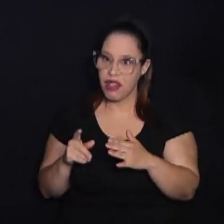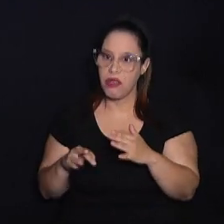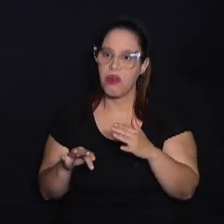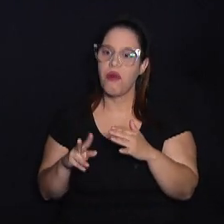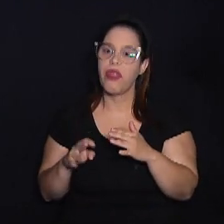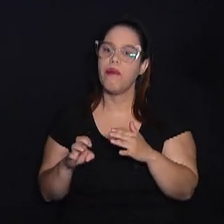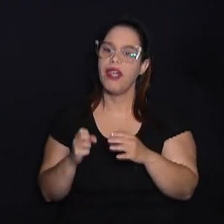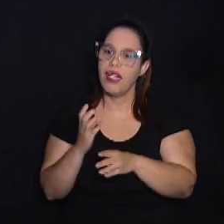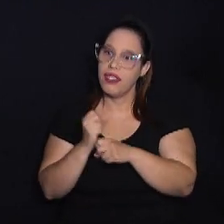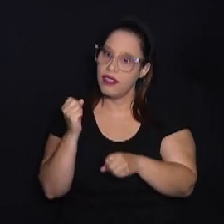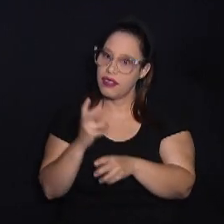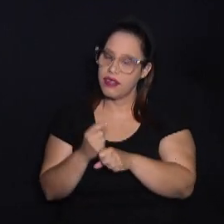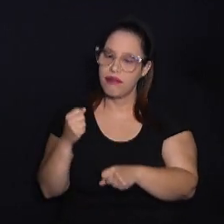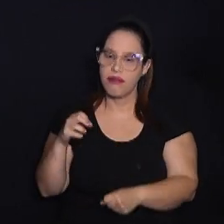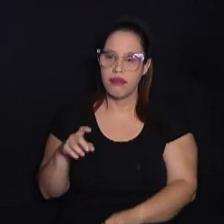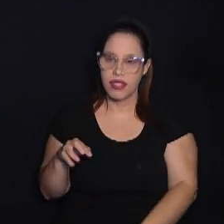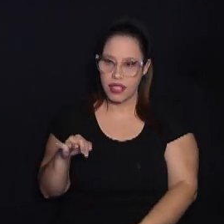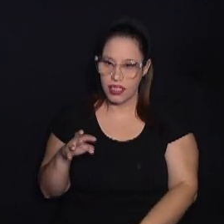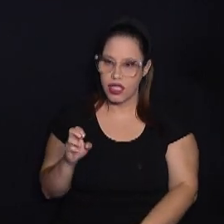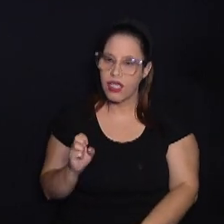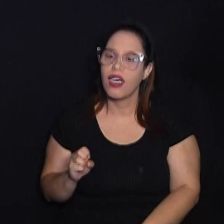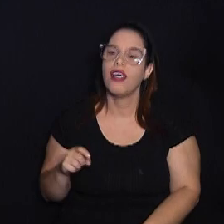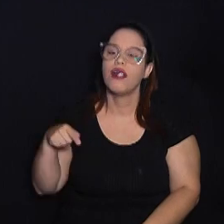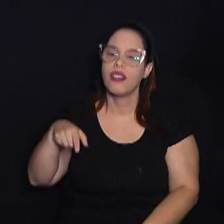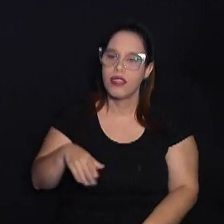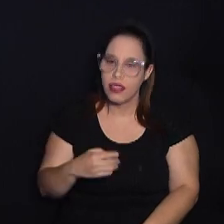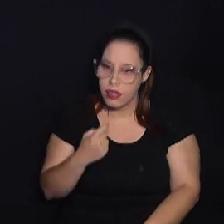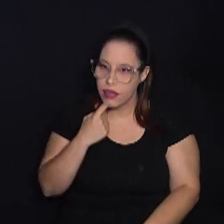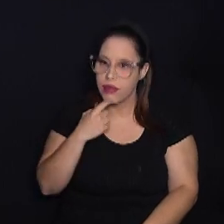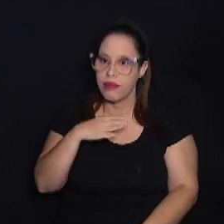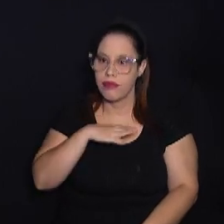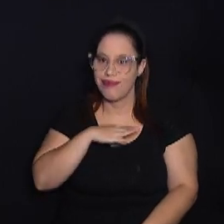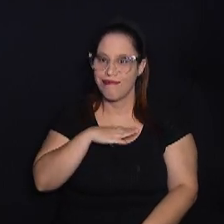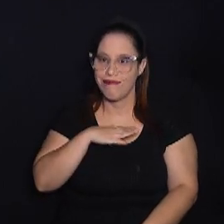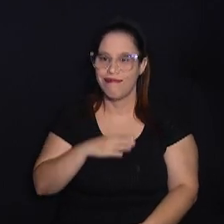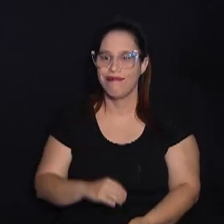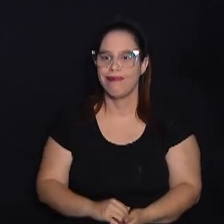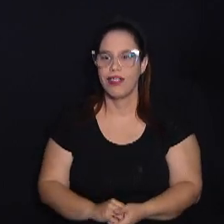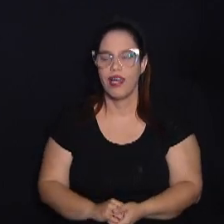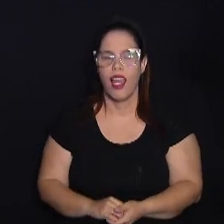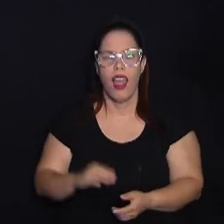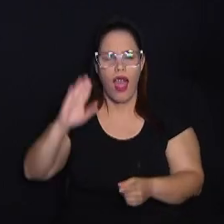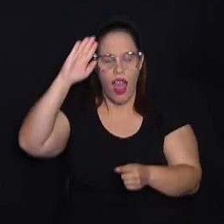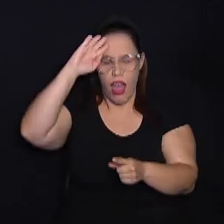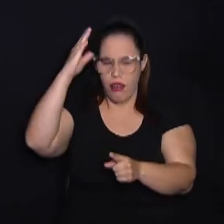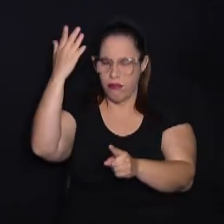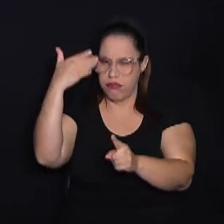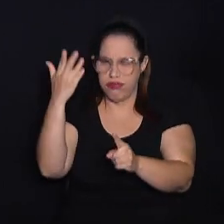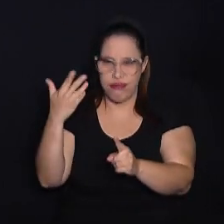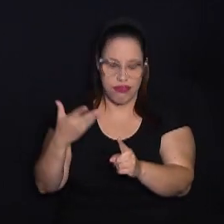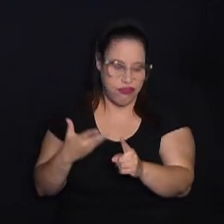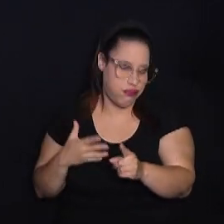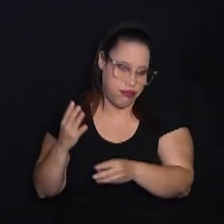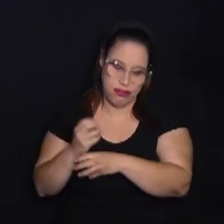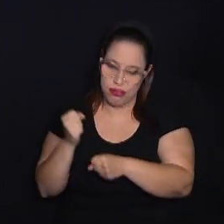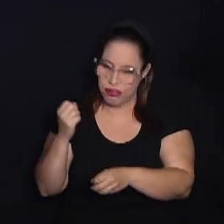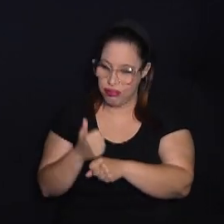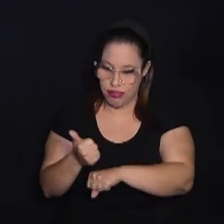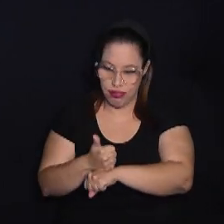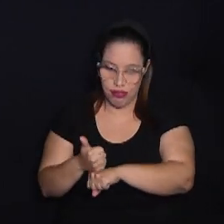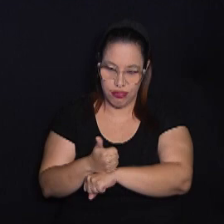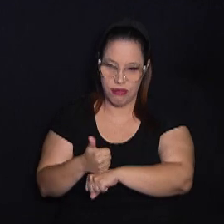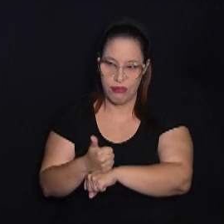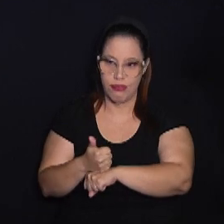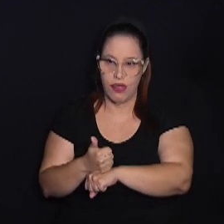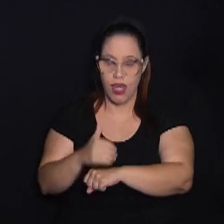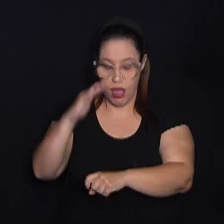dos contabilistas aqui de Campinas. Então, é uma honraria para a nossa profissão ter essa